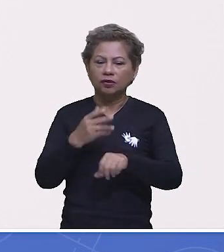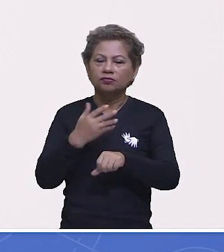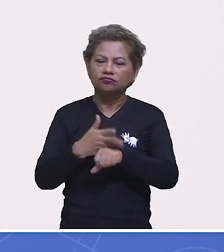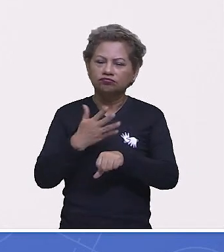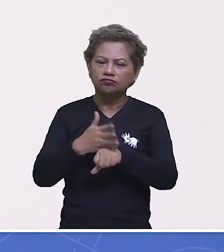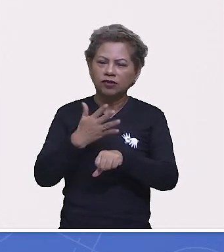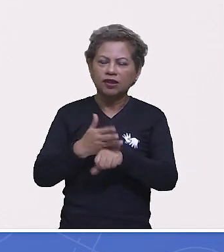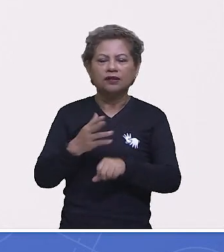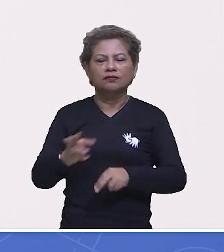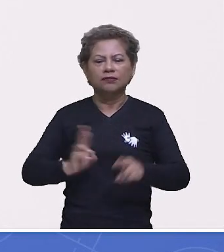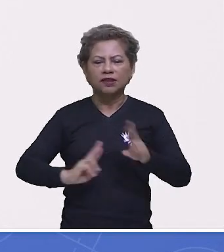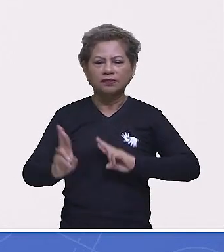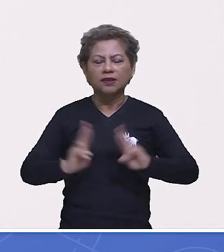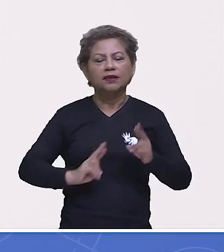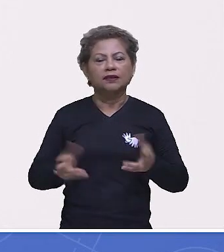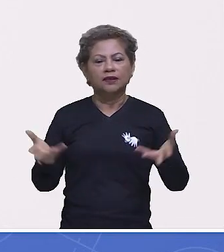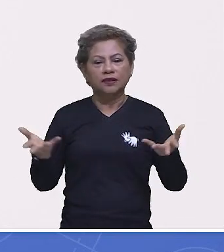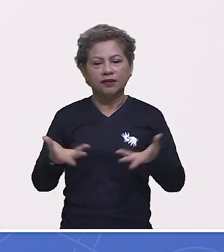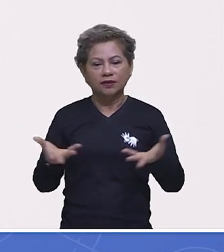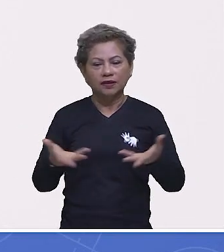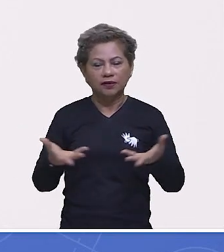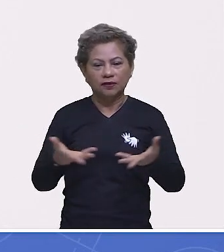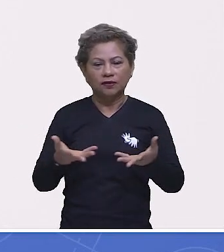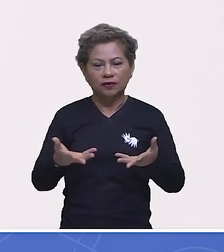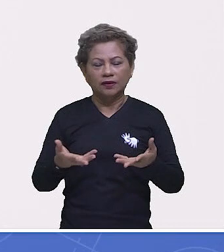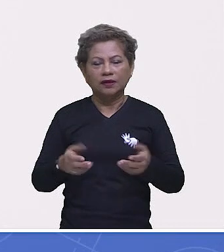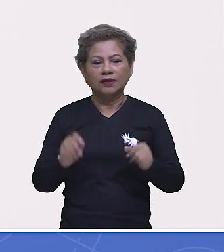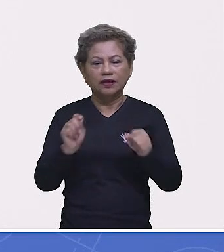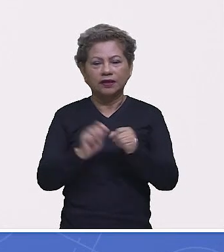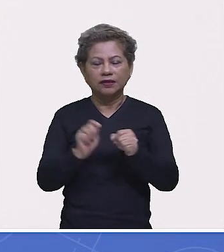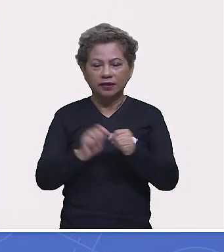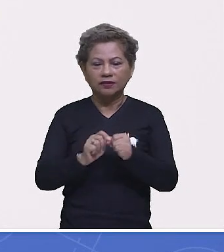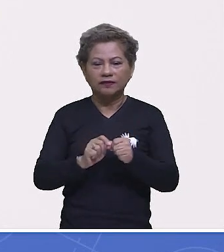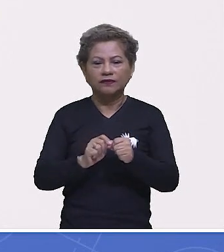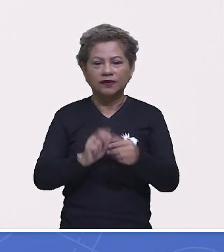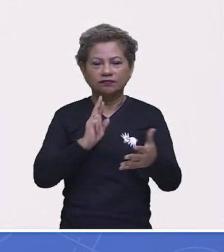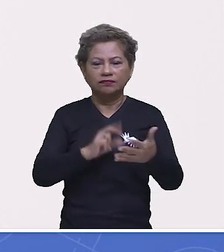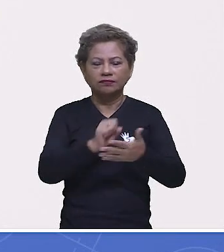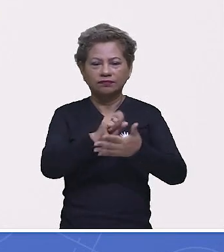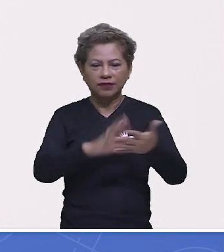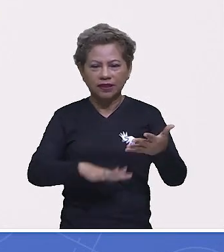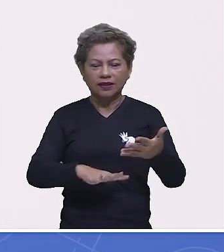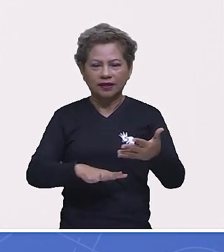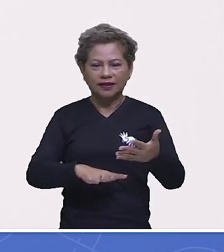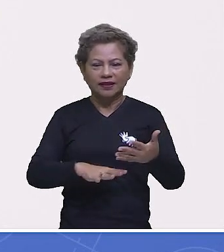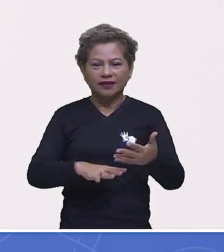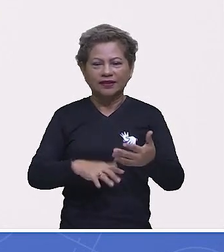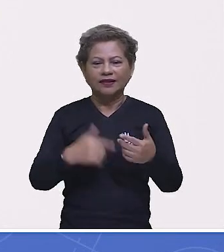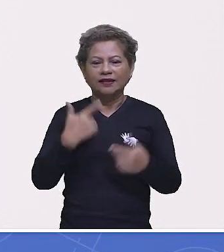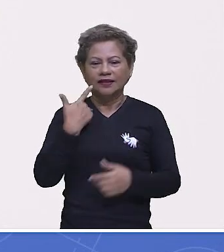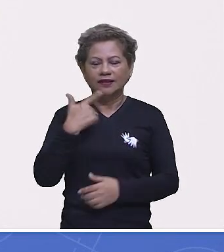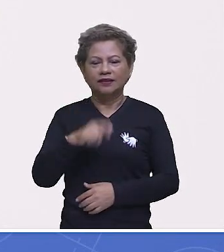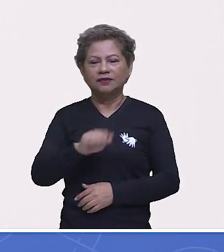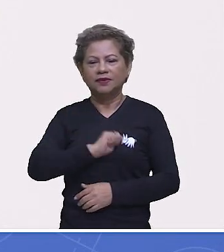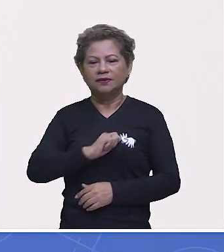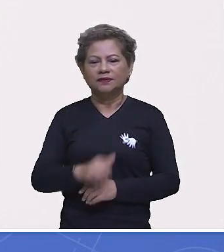gente vai fazer a correção do exercitando de língua espanhola. Vamos lá.